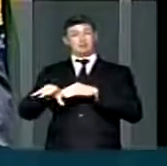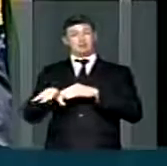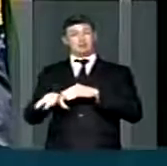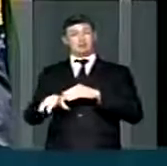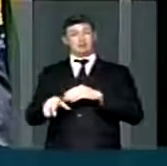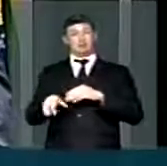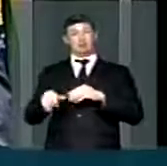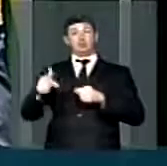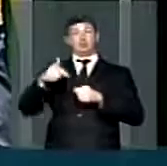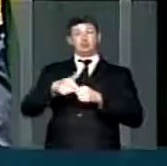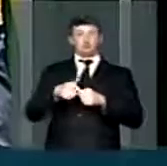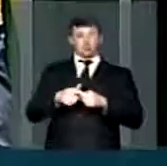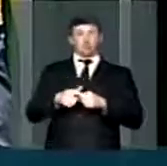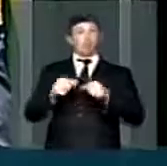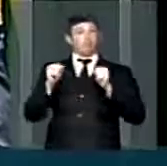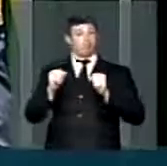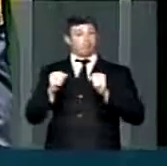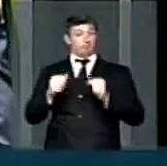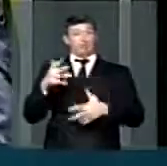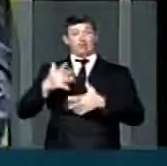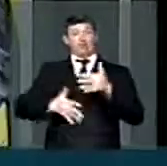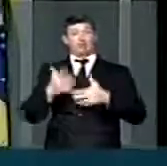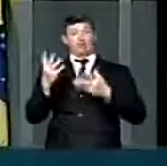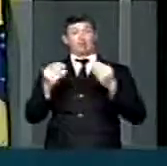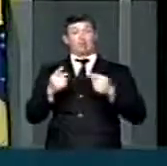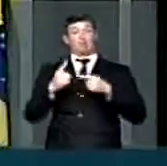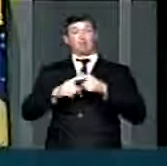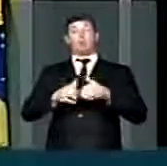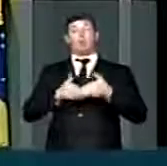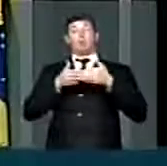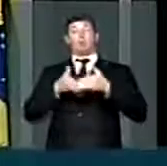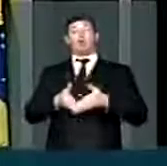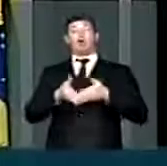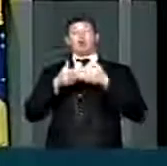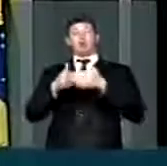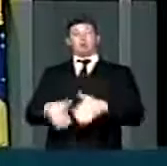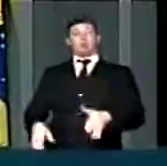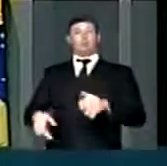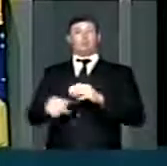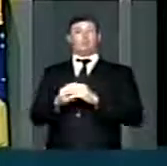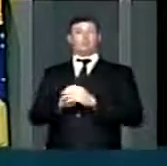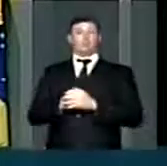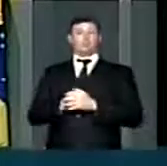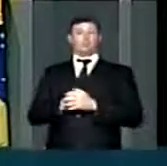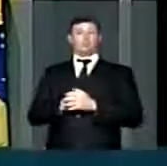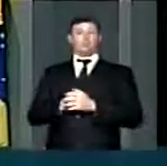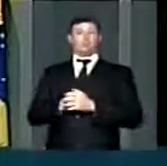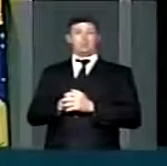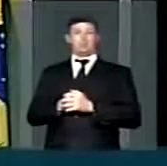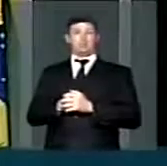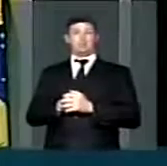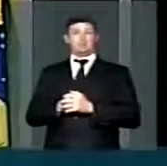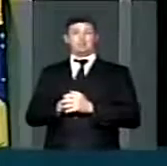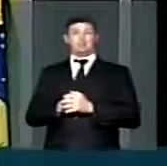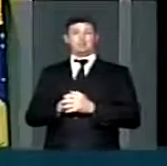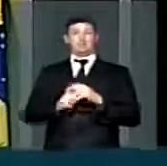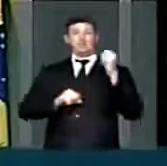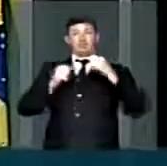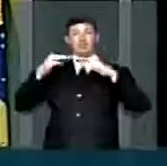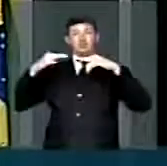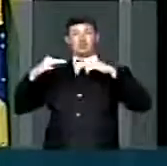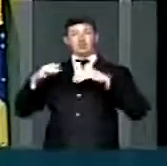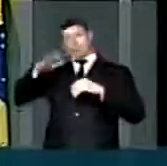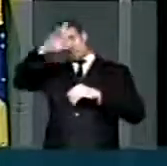com combustível. Pode prejudicar muito, porque as grandes balsas que vêm da Reman, a refinaria de